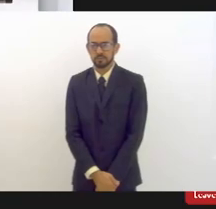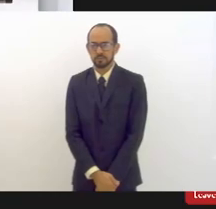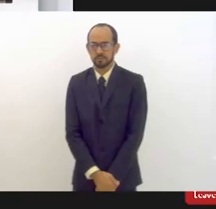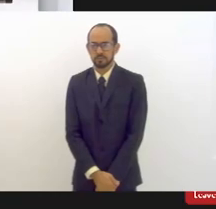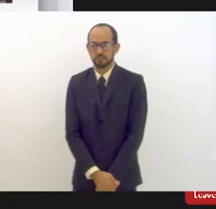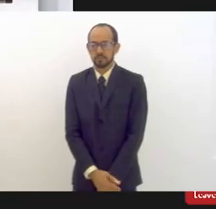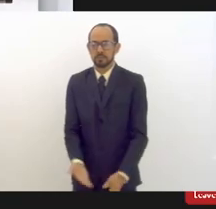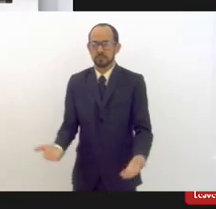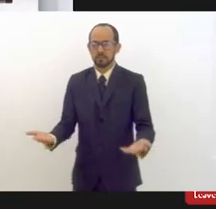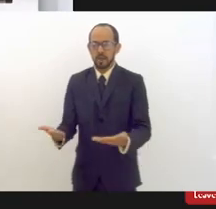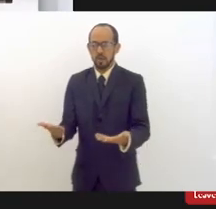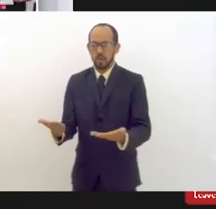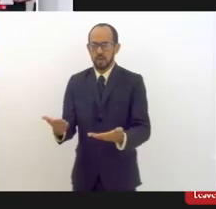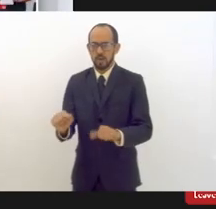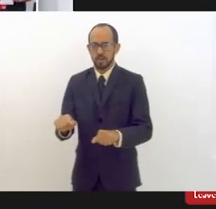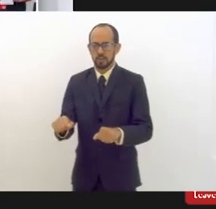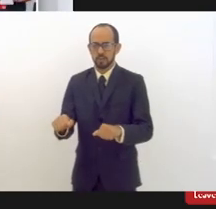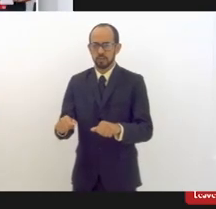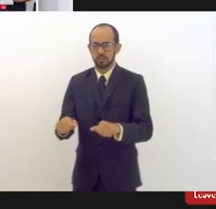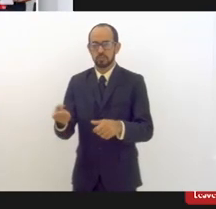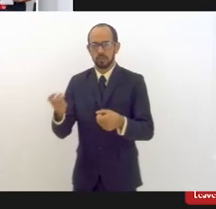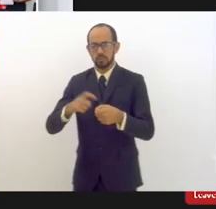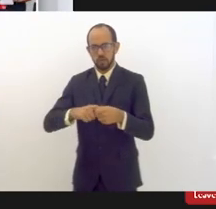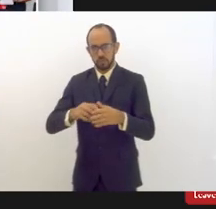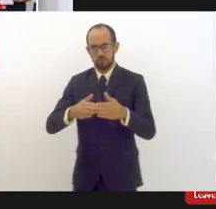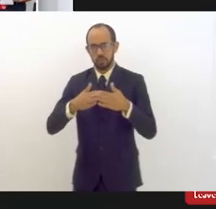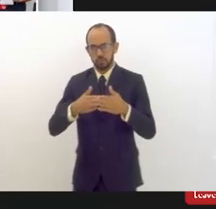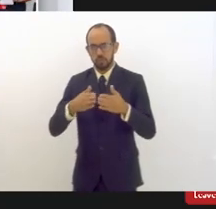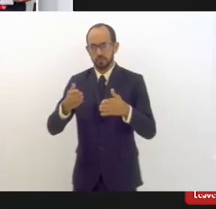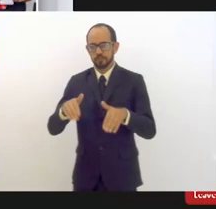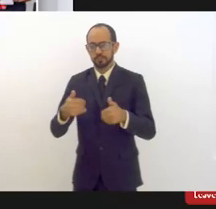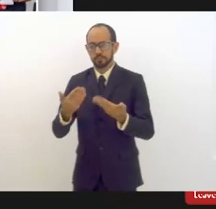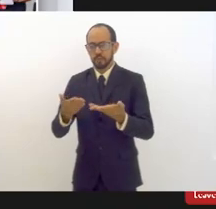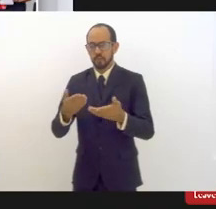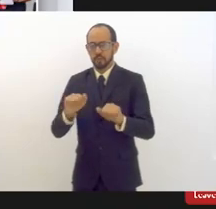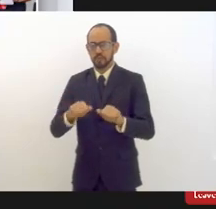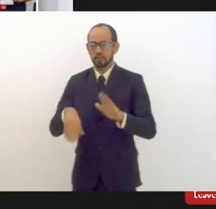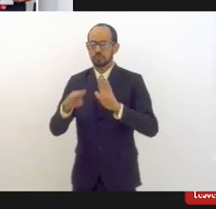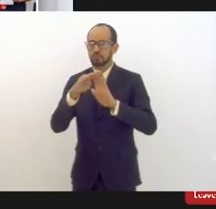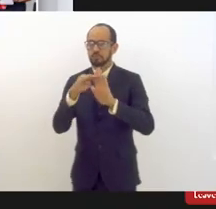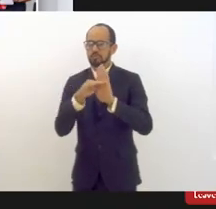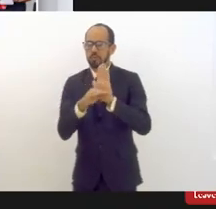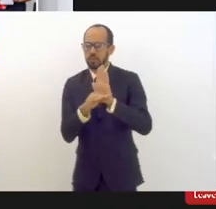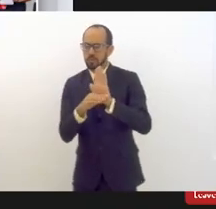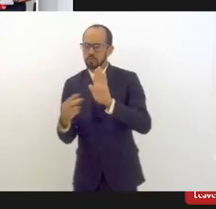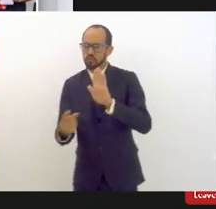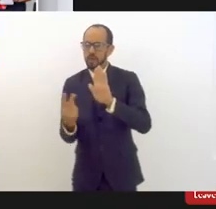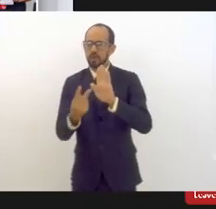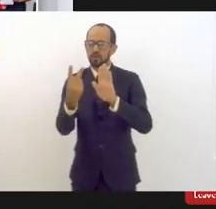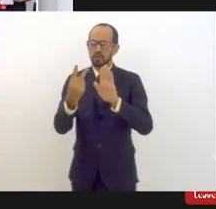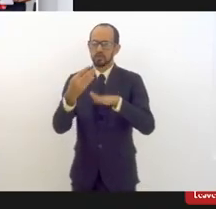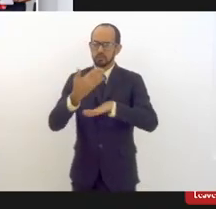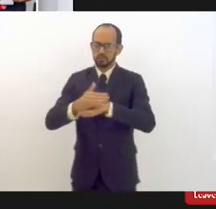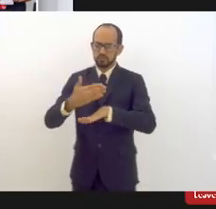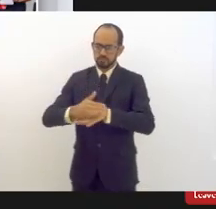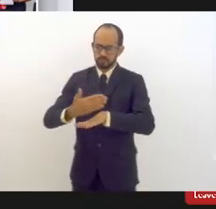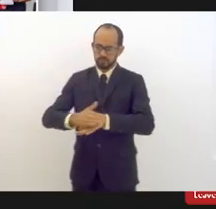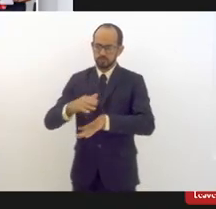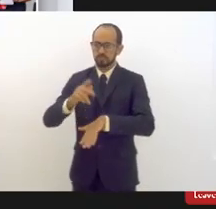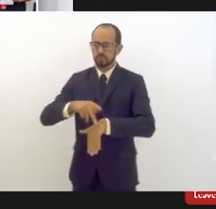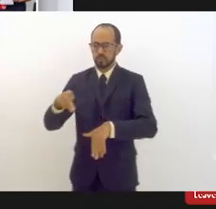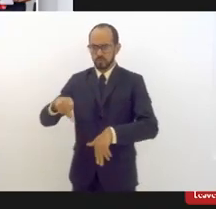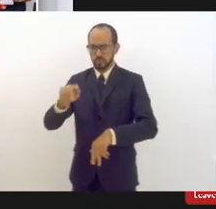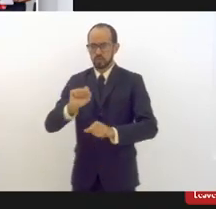entra, volta um pouquinho, no escopo dos programas de valorização e capacitação docente,